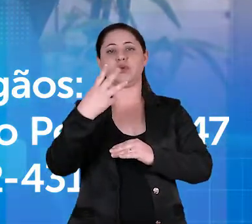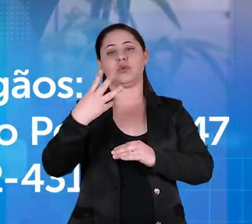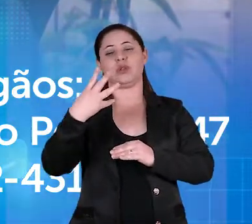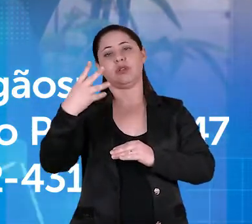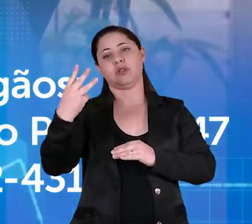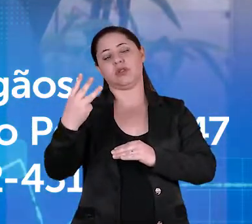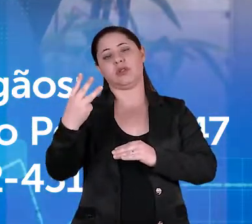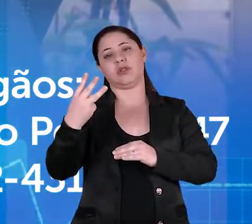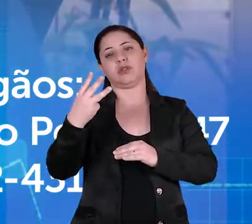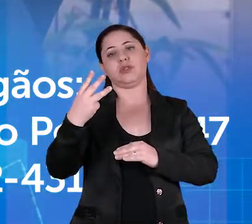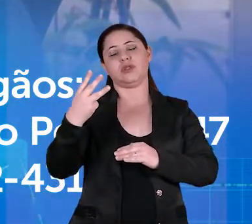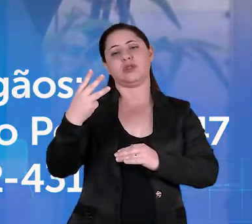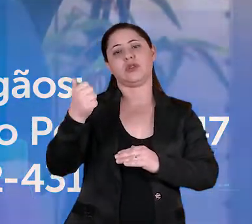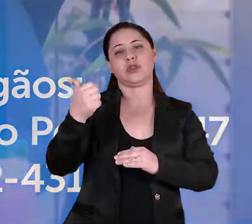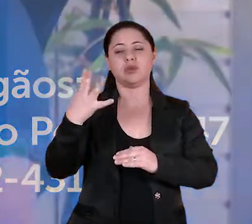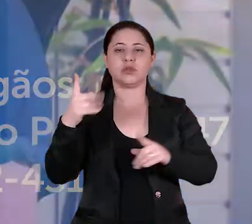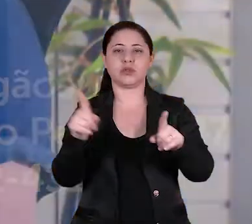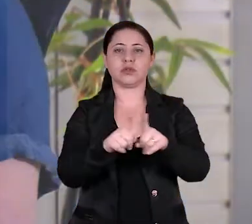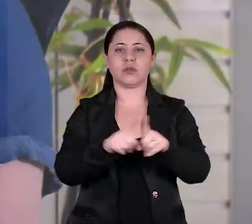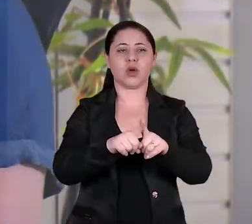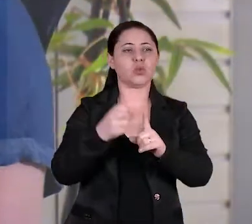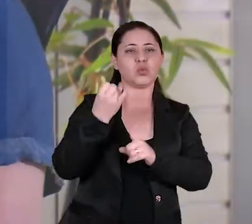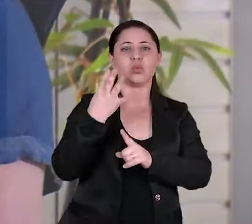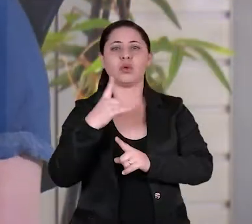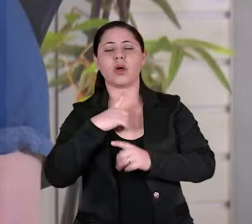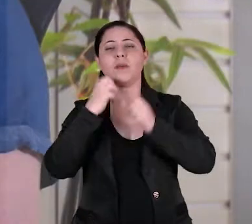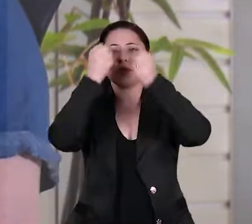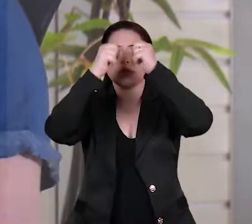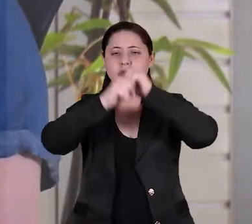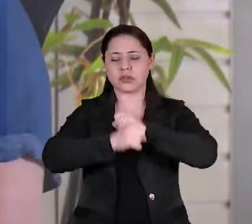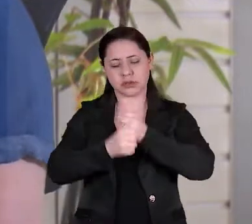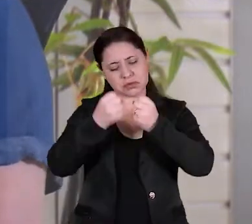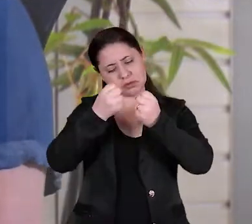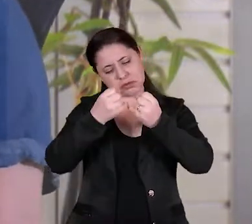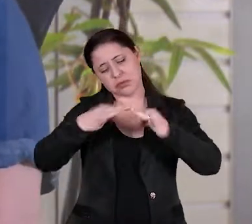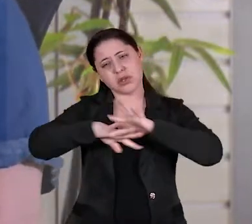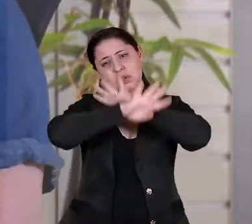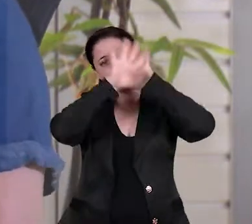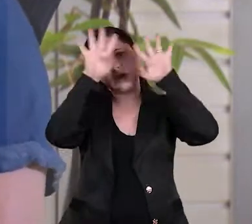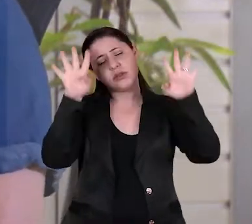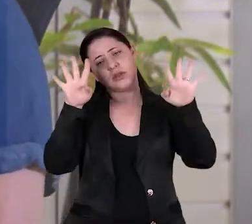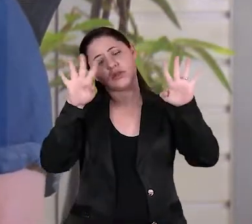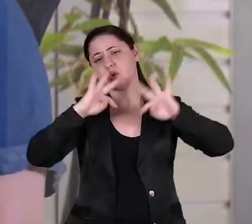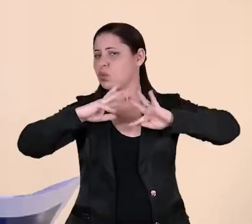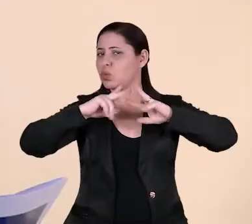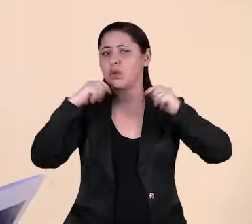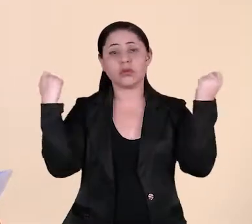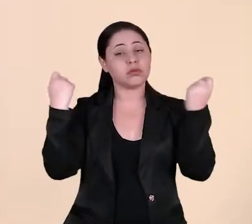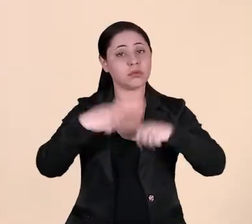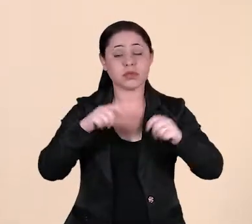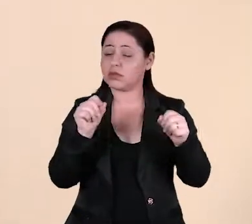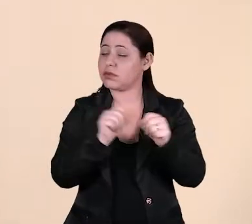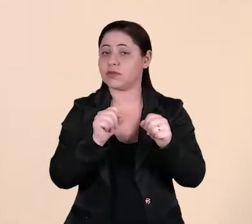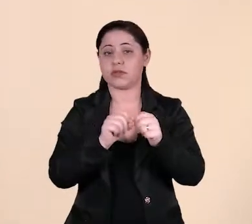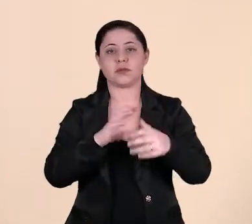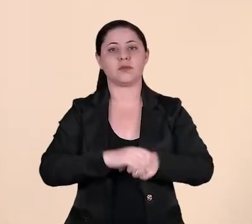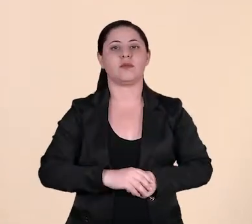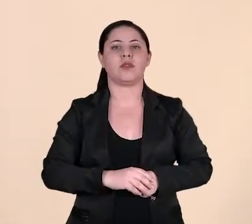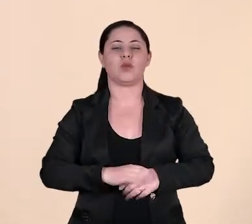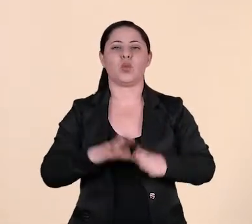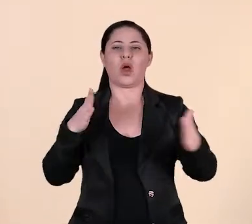3322-4314, que é o número da OPO, que a gente vai estar explicando tudo o que precisa ser feito para ser um doador. Quais os